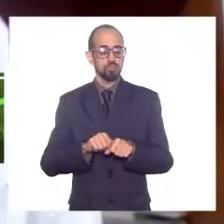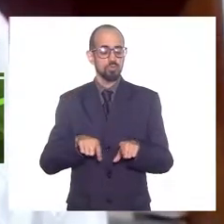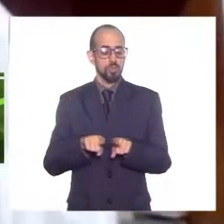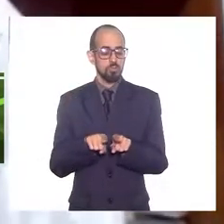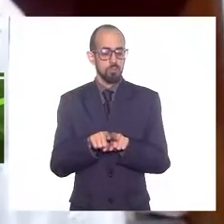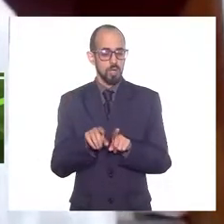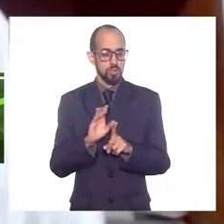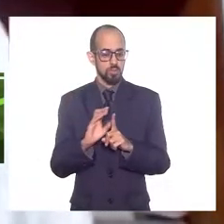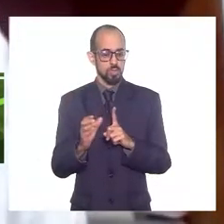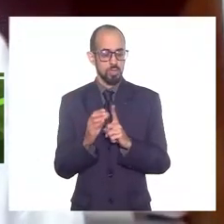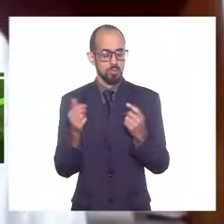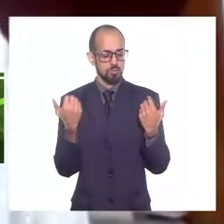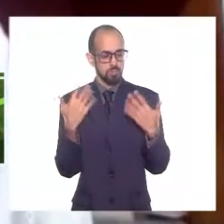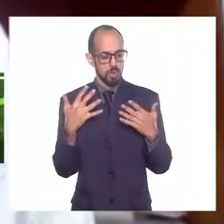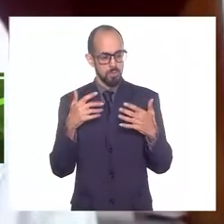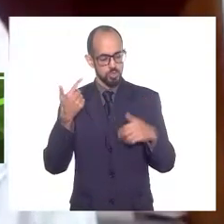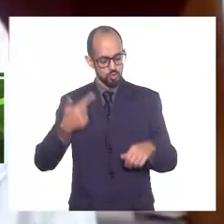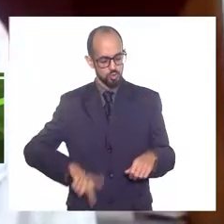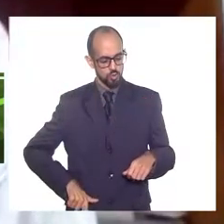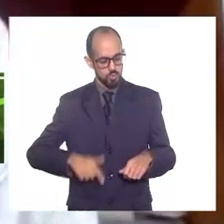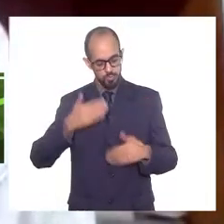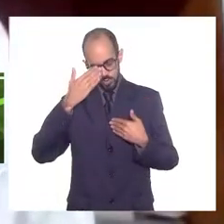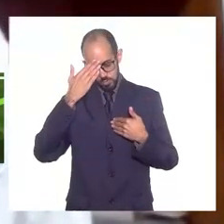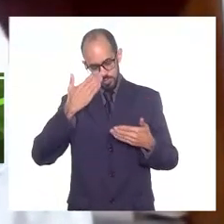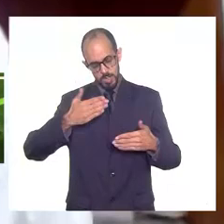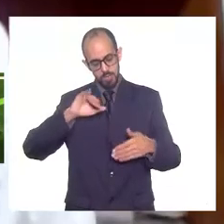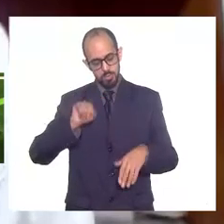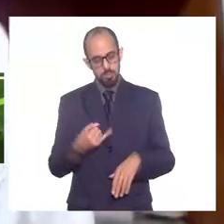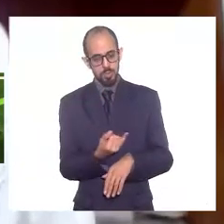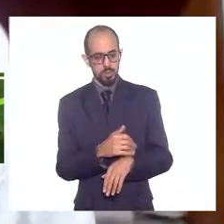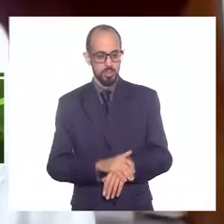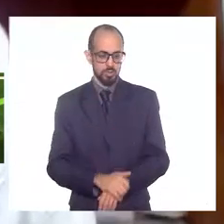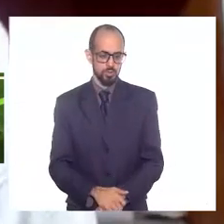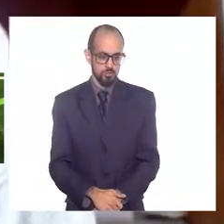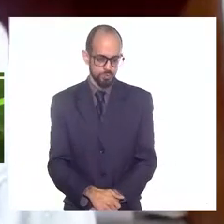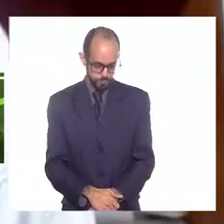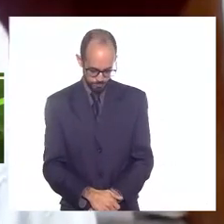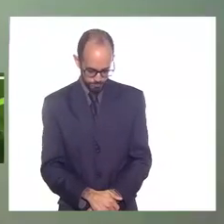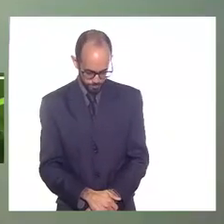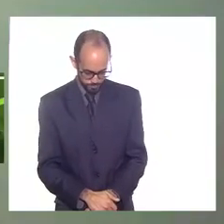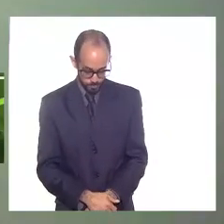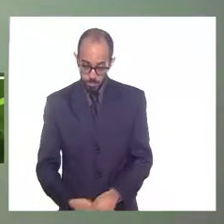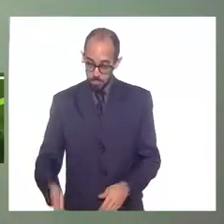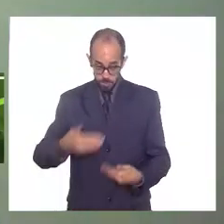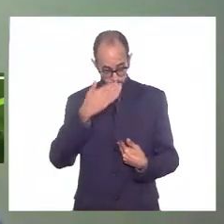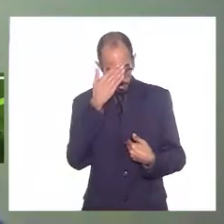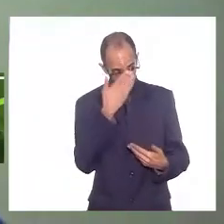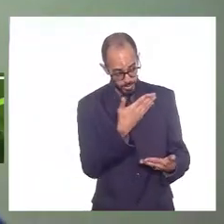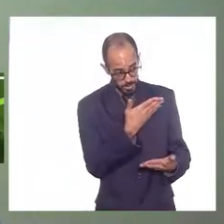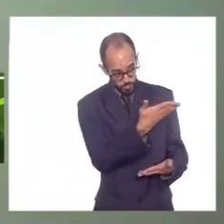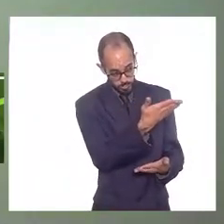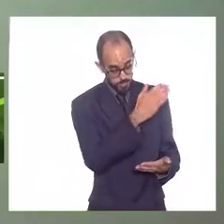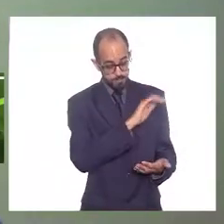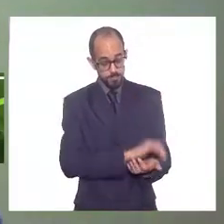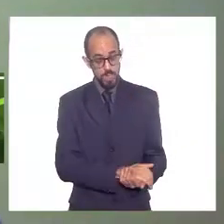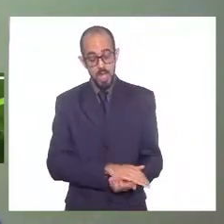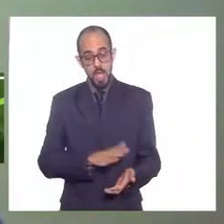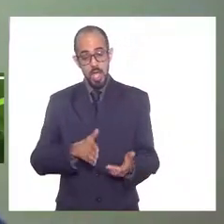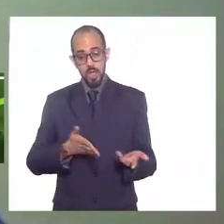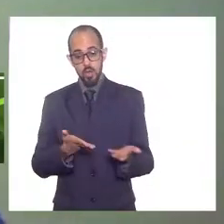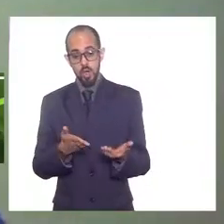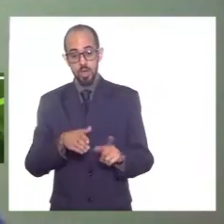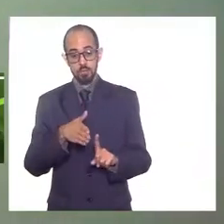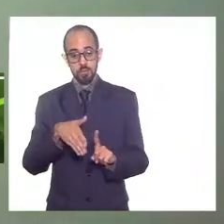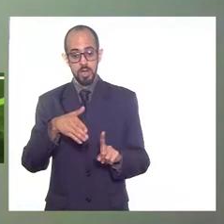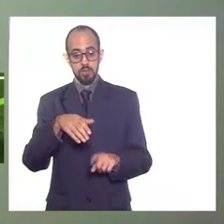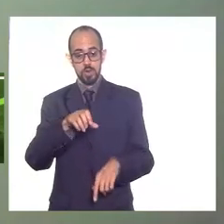comunidades parabéns mais uma vez obrigado pela oportunidade Obrigada Passa então a palavra